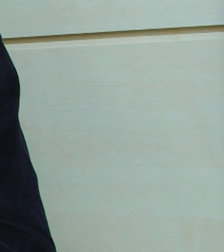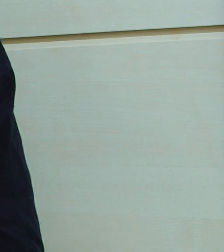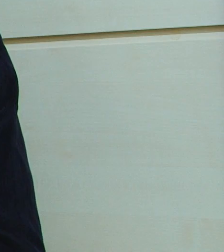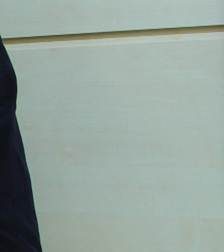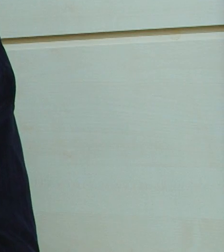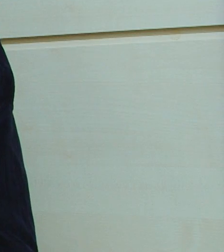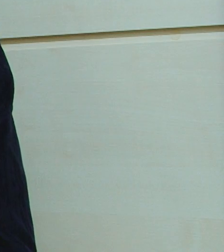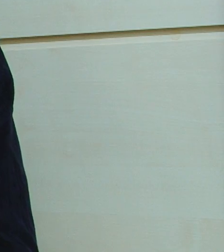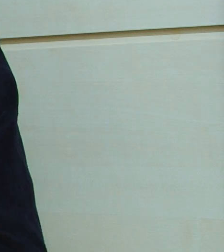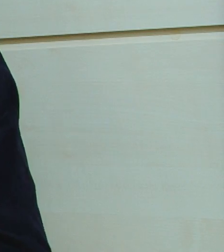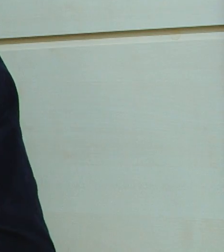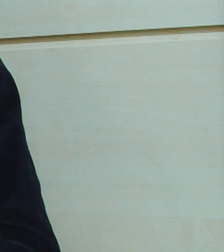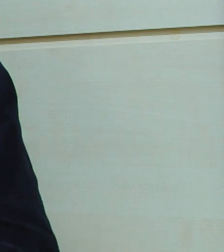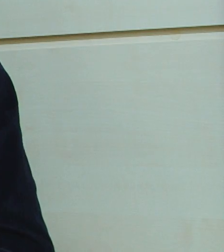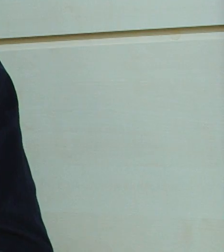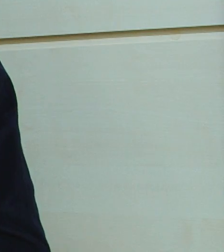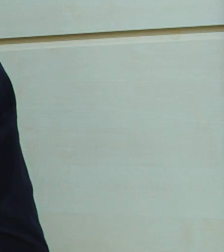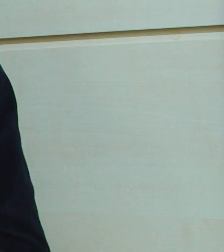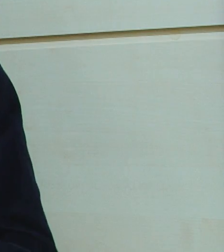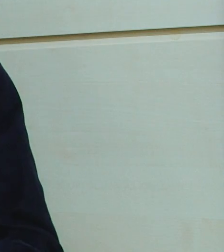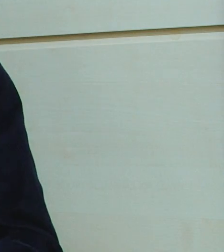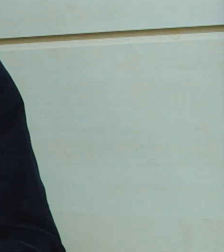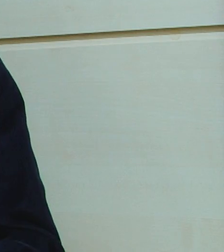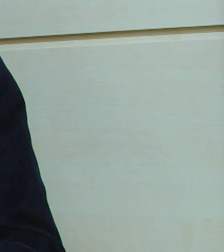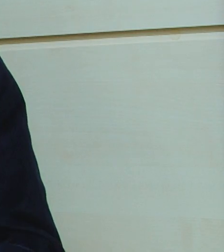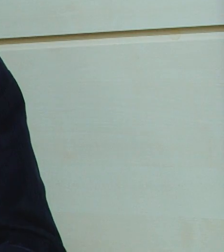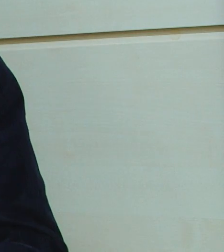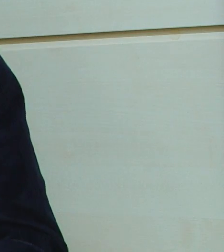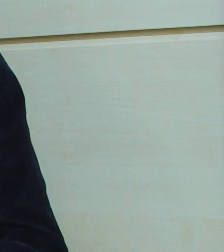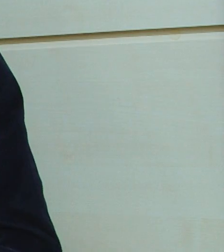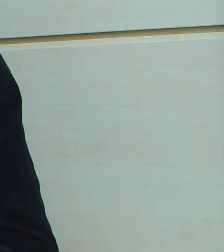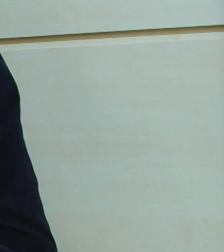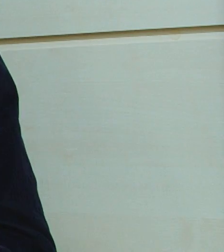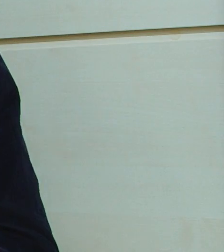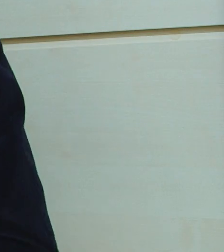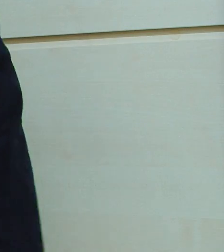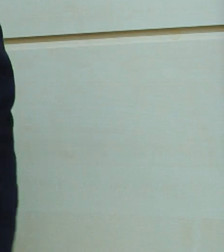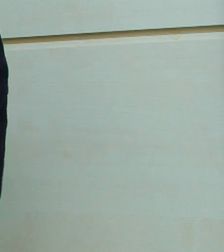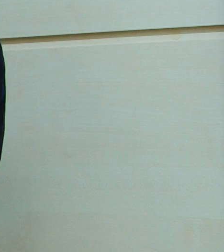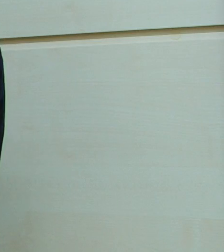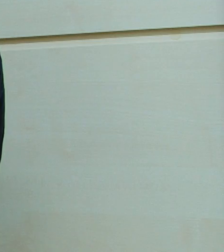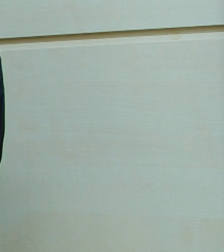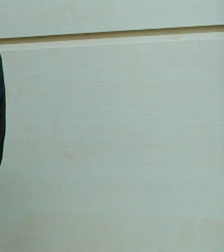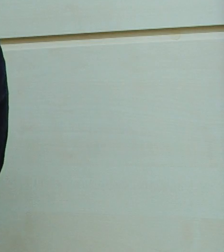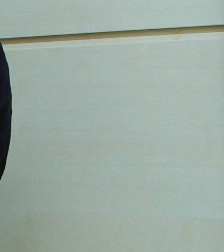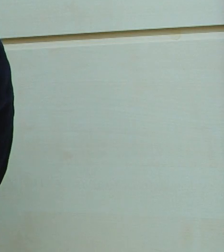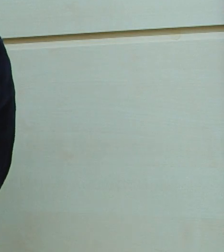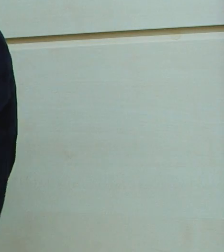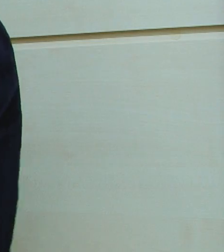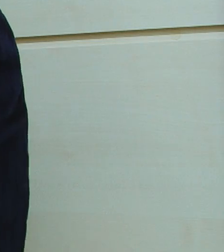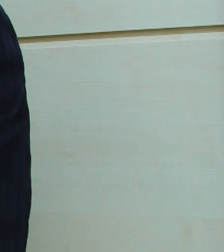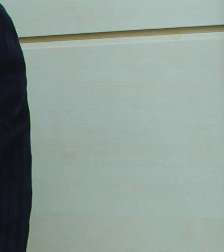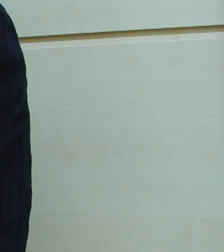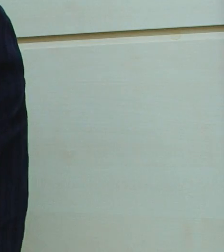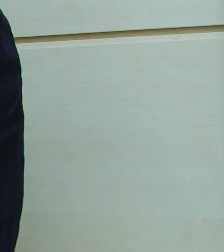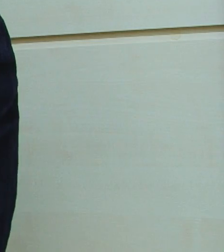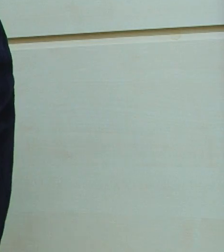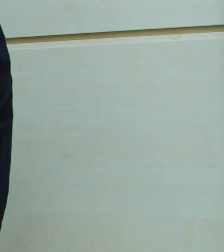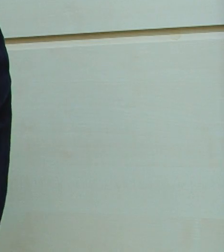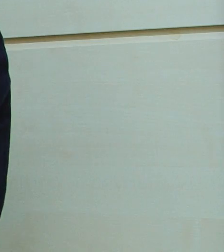cópia junto do processo. Então, que determine a Secretaria que faça a juntada da lei anterior para que os vereadores possam analisar com